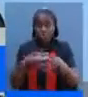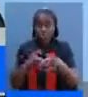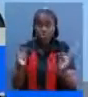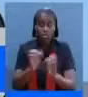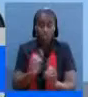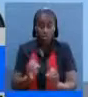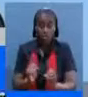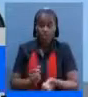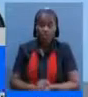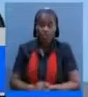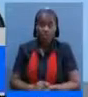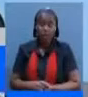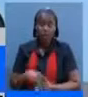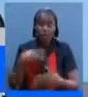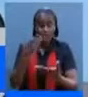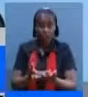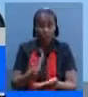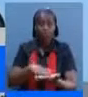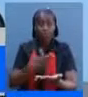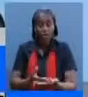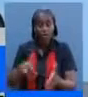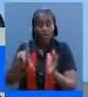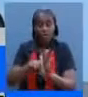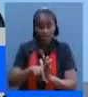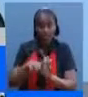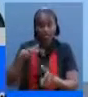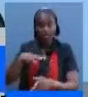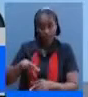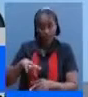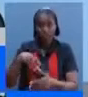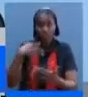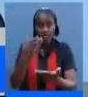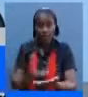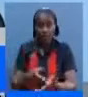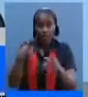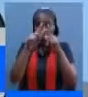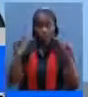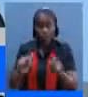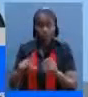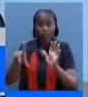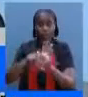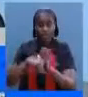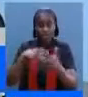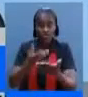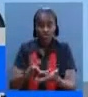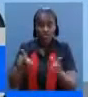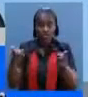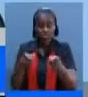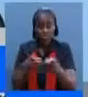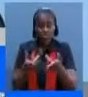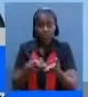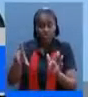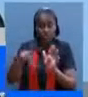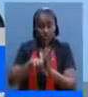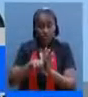a presente proposta de lei, pretende-se instituir um quadro legal que estabelece o regime de exercício do direito da